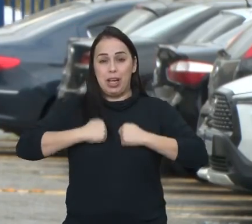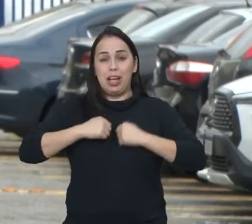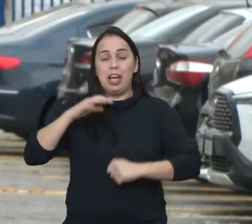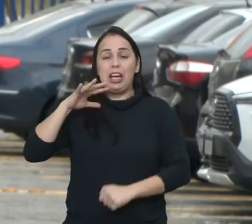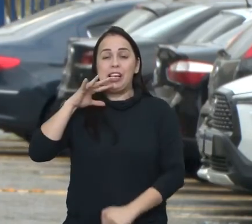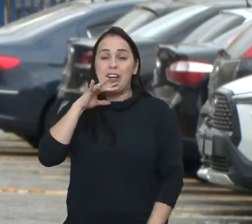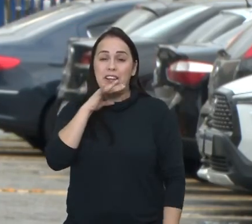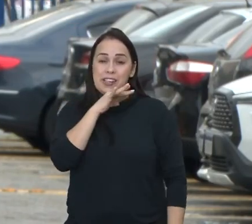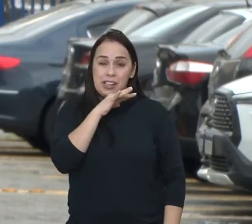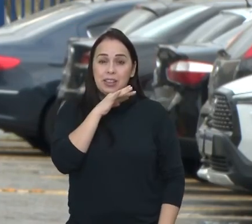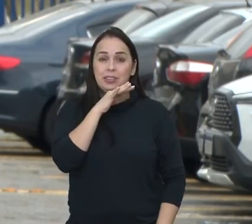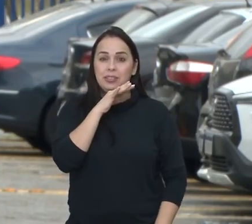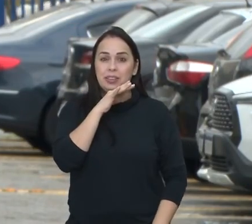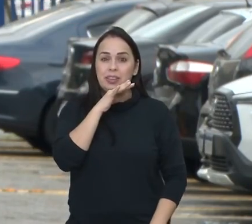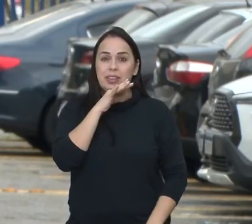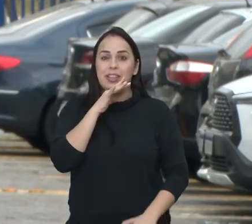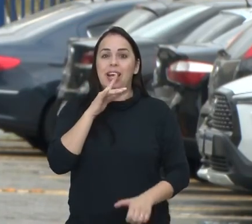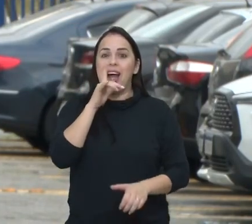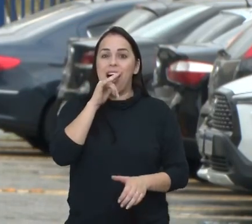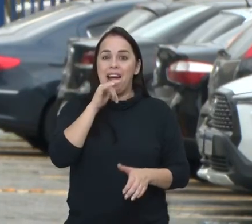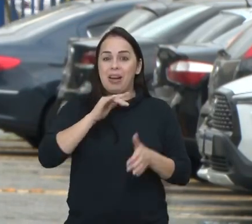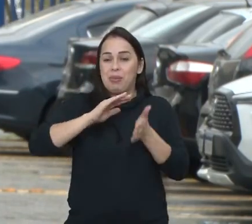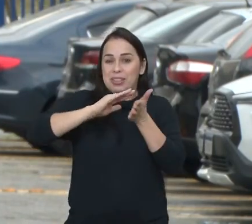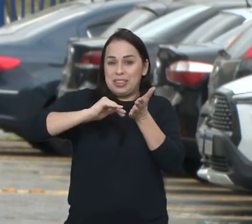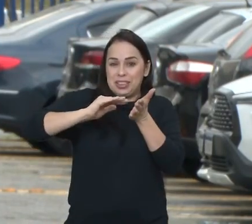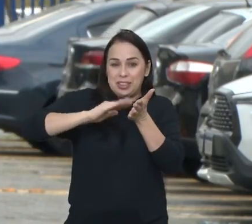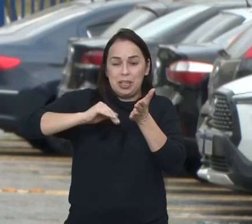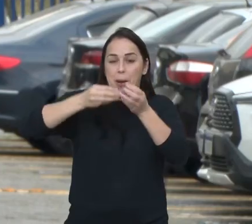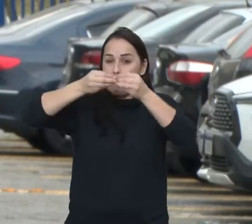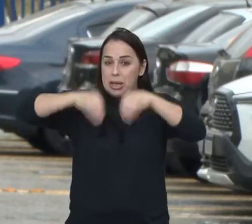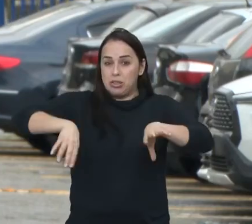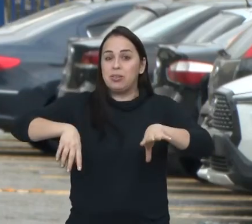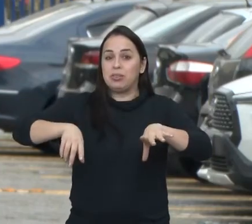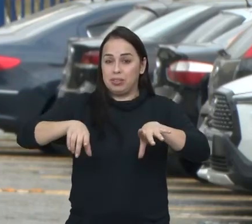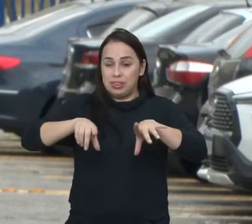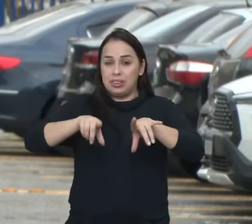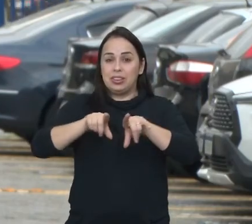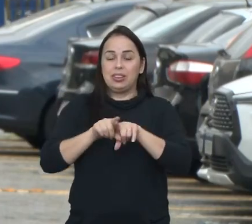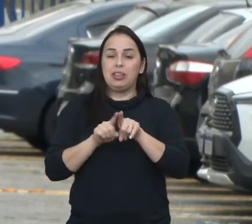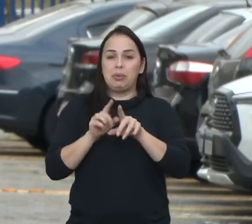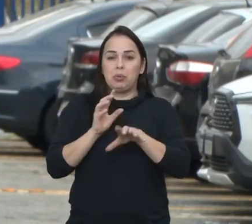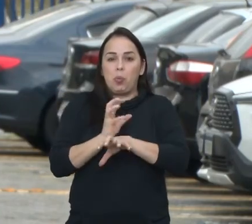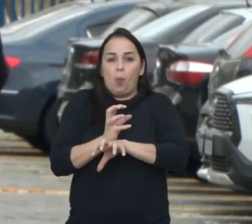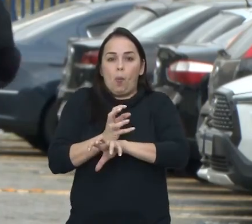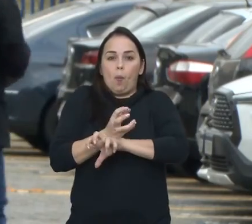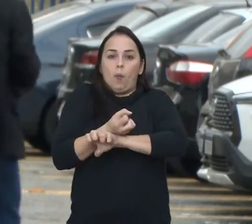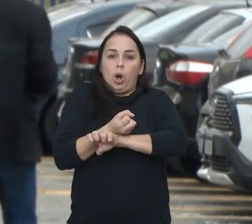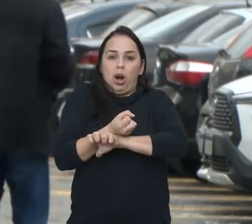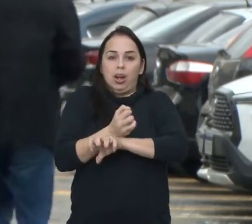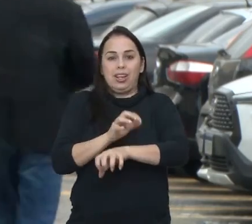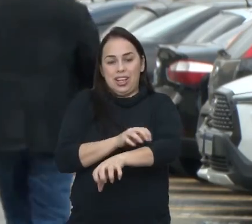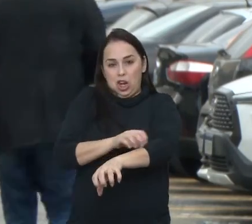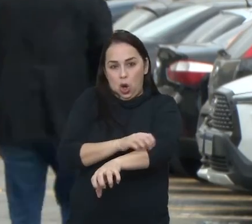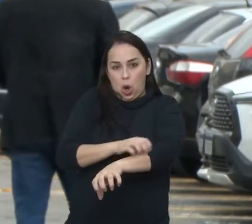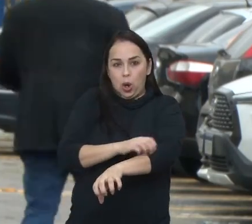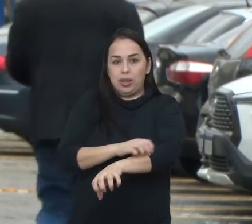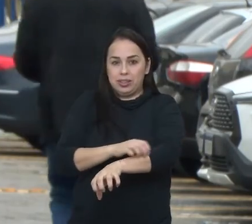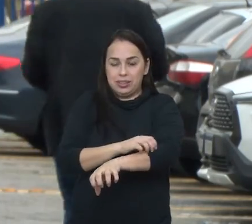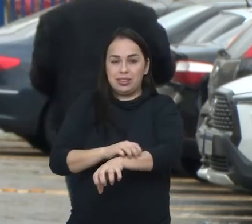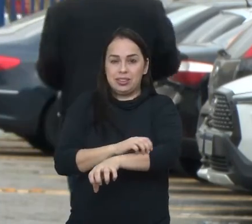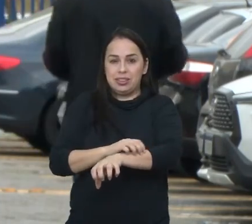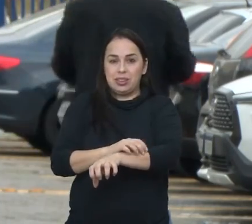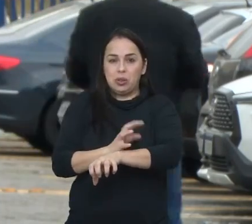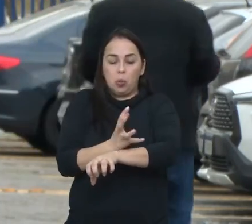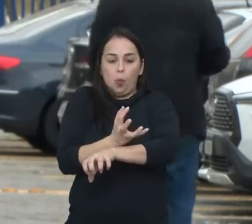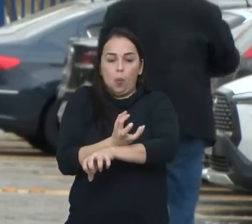quentes. E a alta temperatura da água retira parte da camada protetora da epiderme, o que provoca ressecamento e